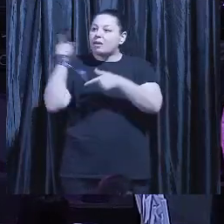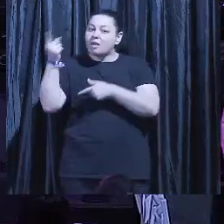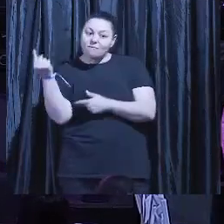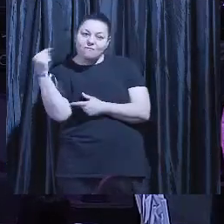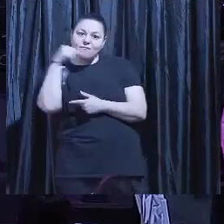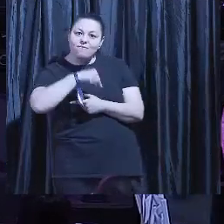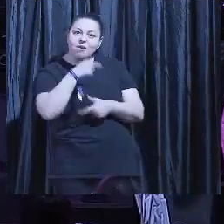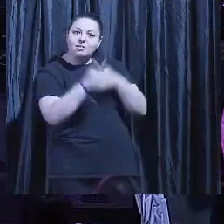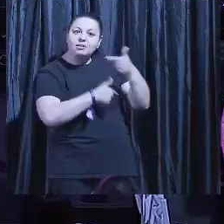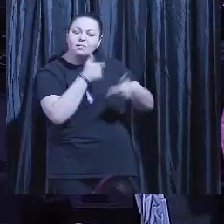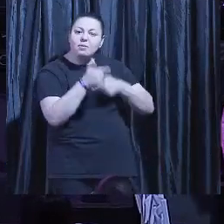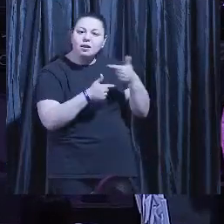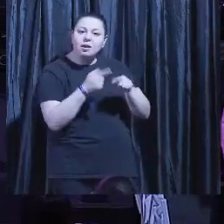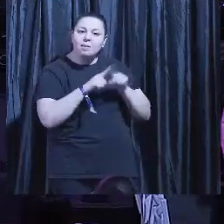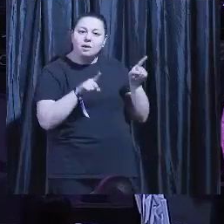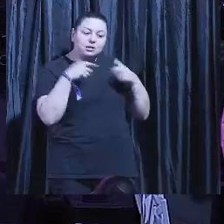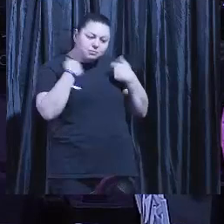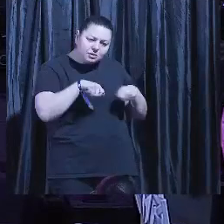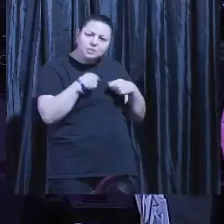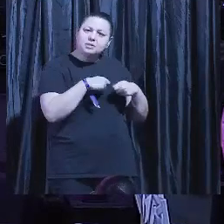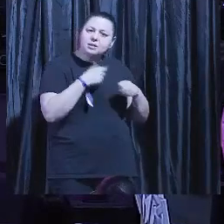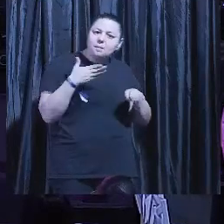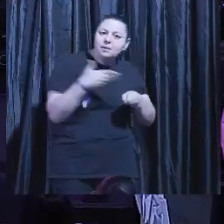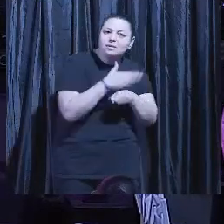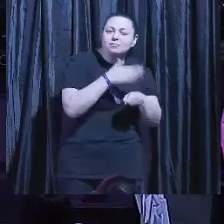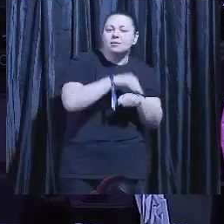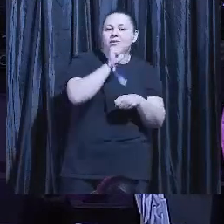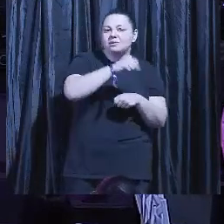a periferia sem a periferia no processo, não dá para trabalhar